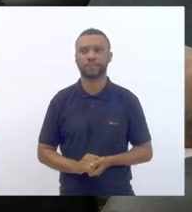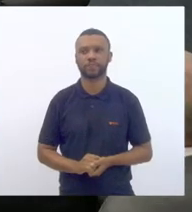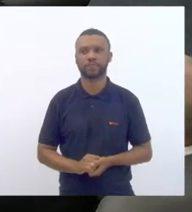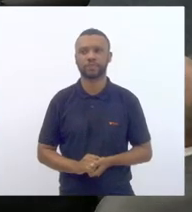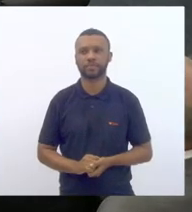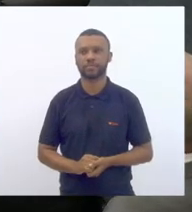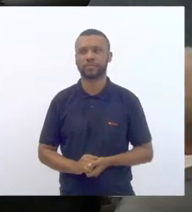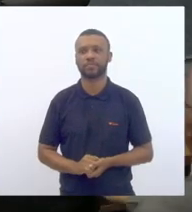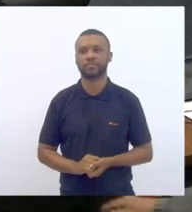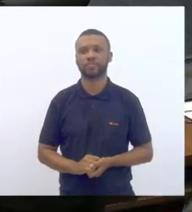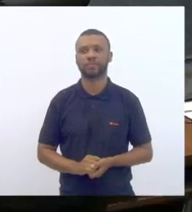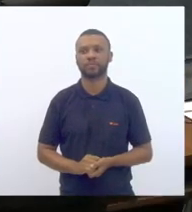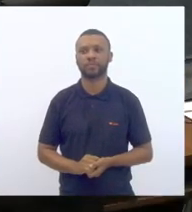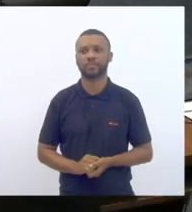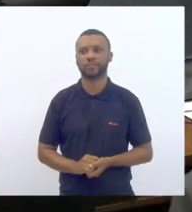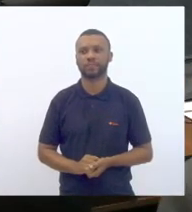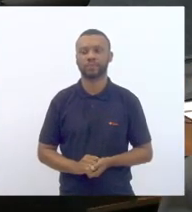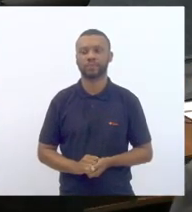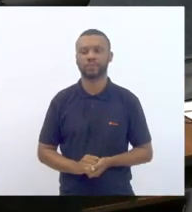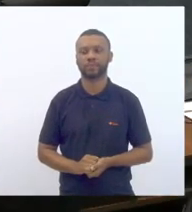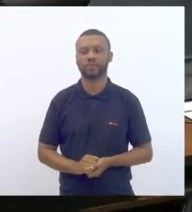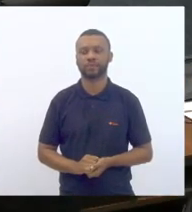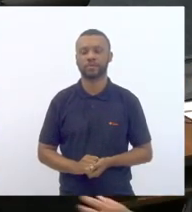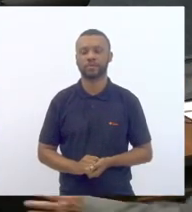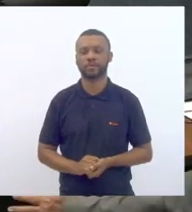Pedro. Não sei se um.